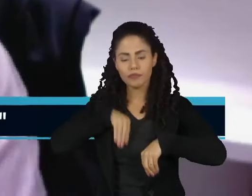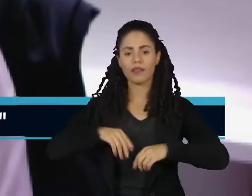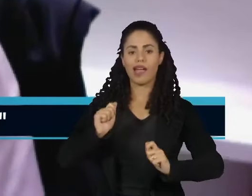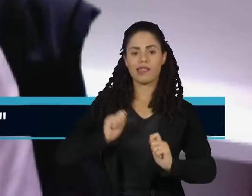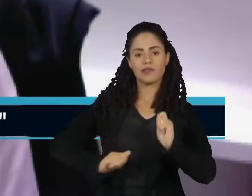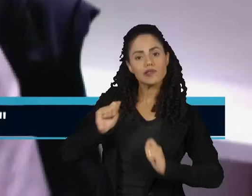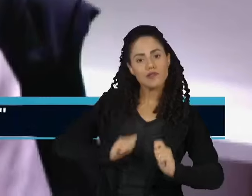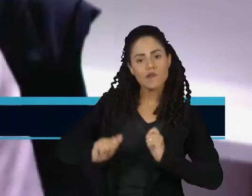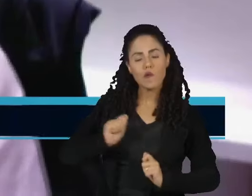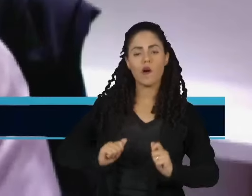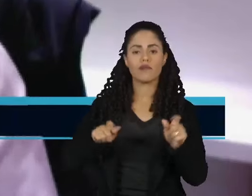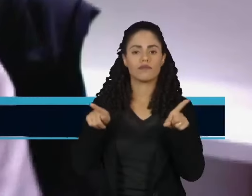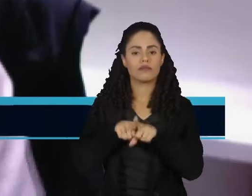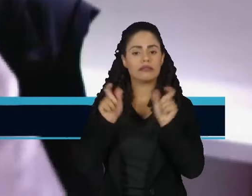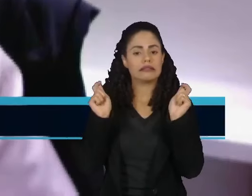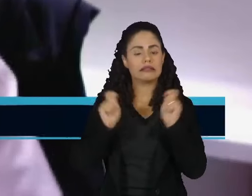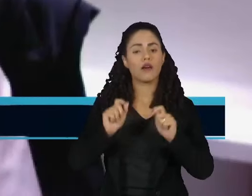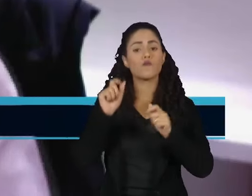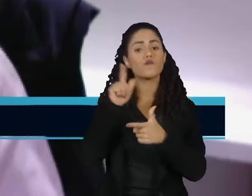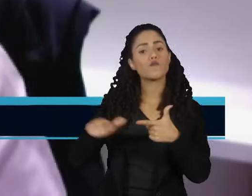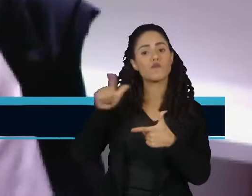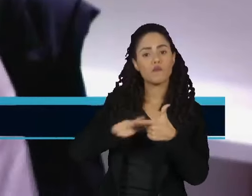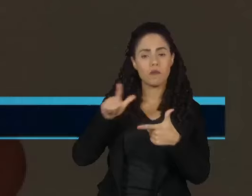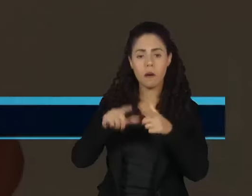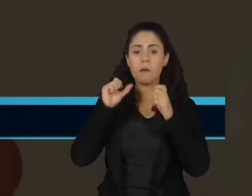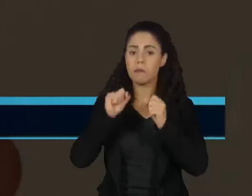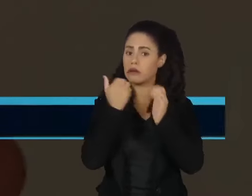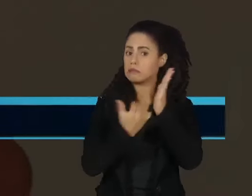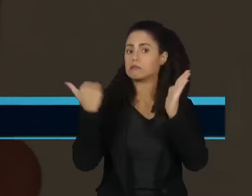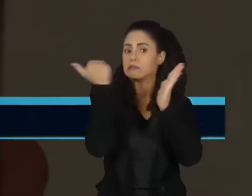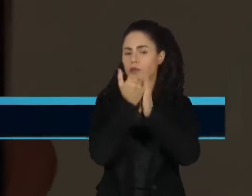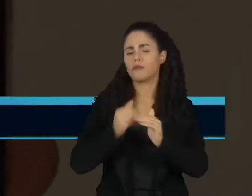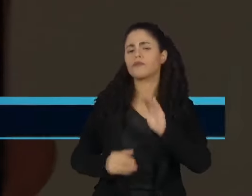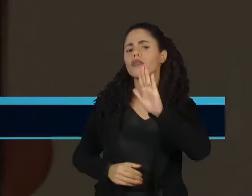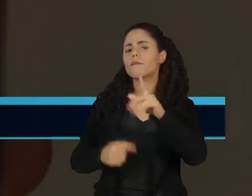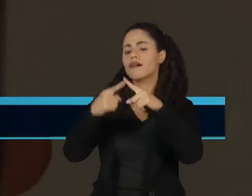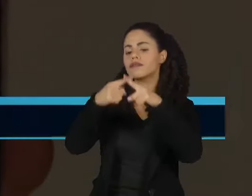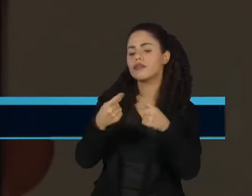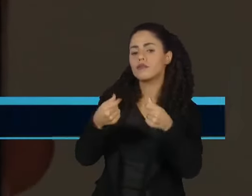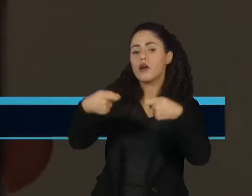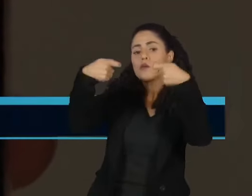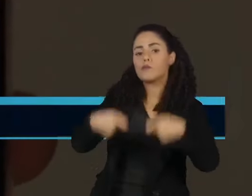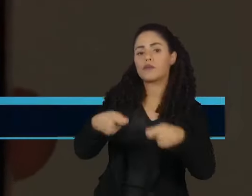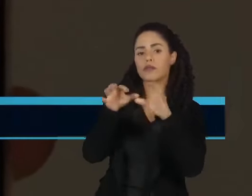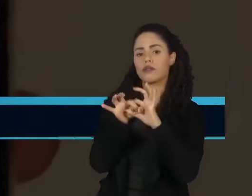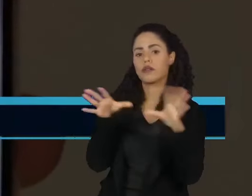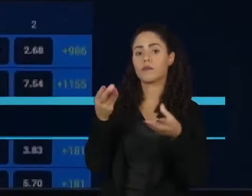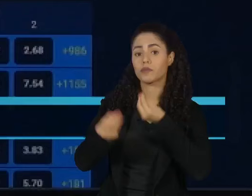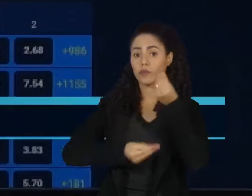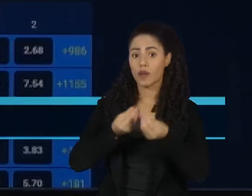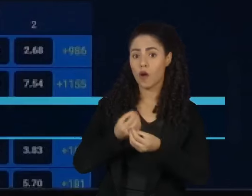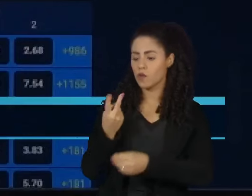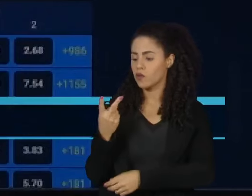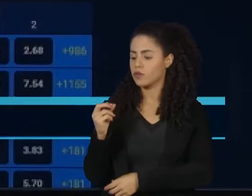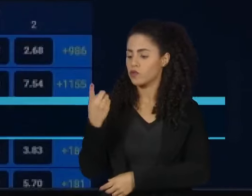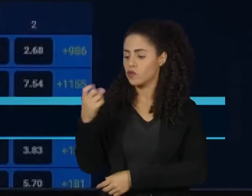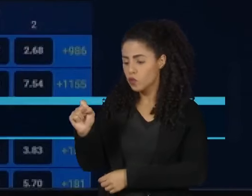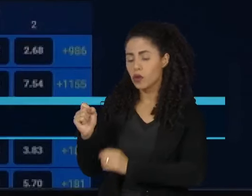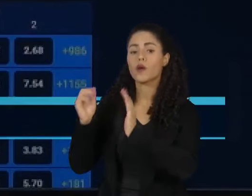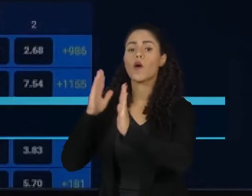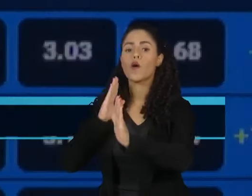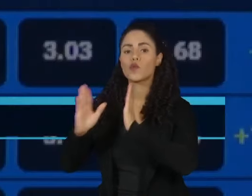ansiosos, que podem levar até situações extremas. As apostas online foram liberadas em 2018, durante o governo